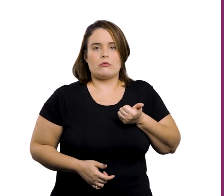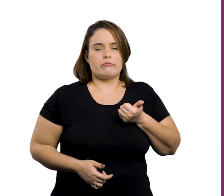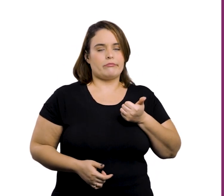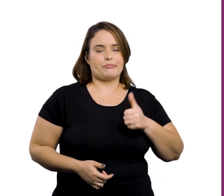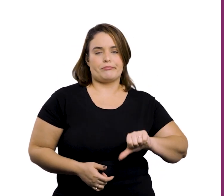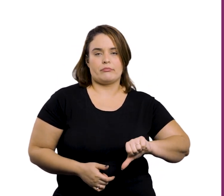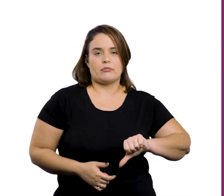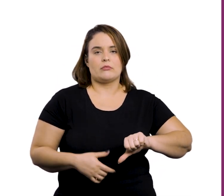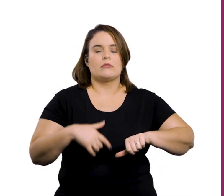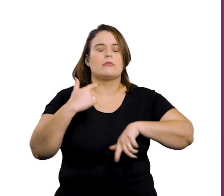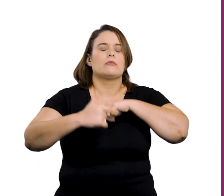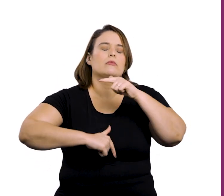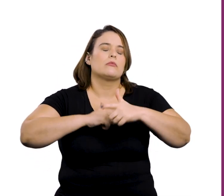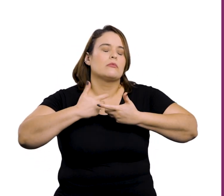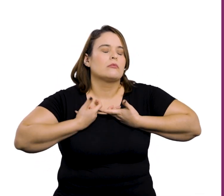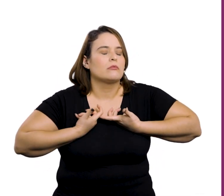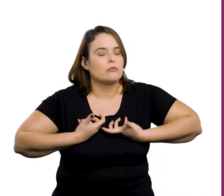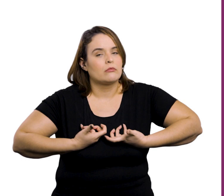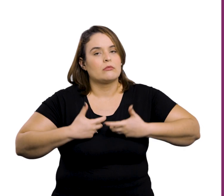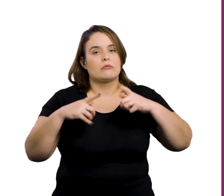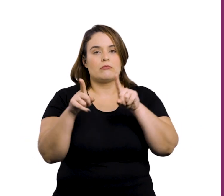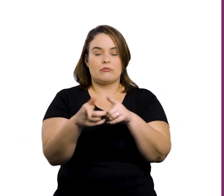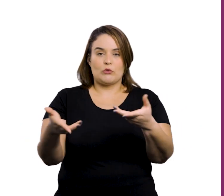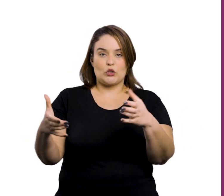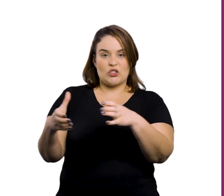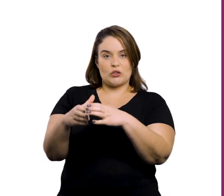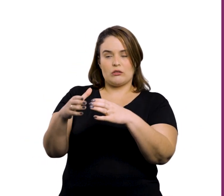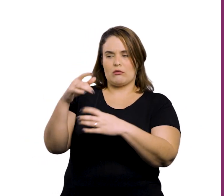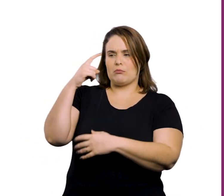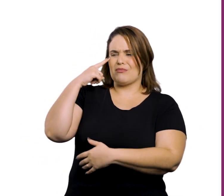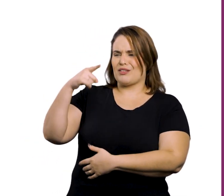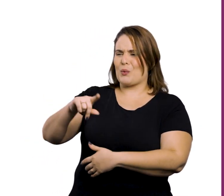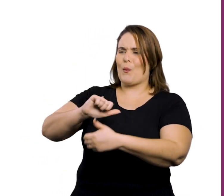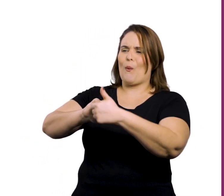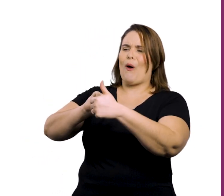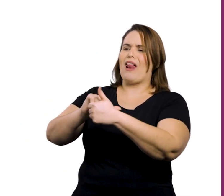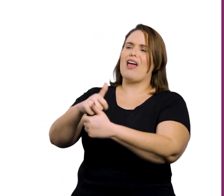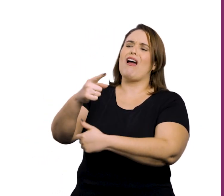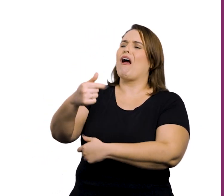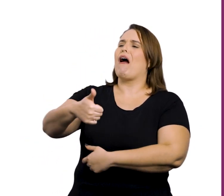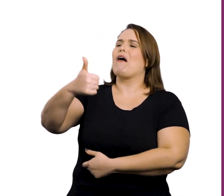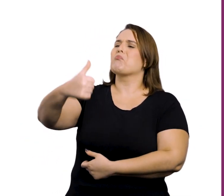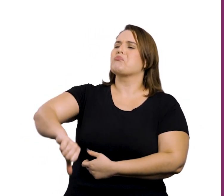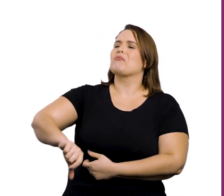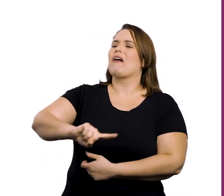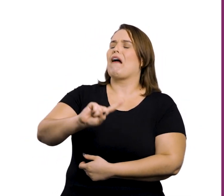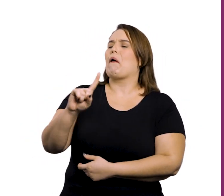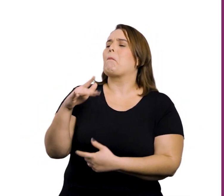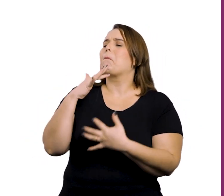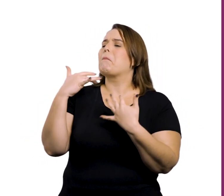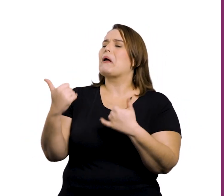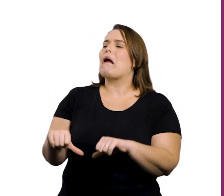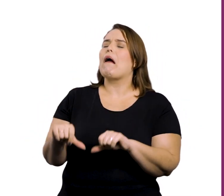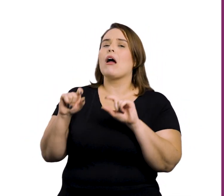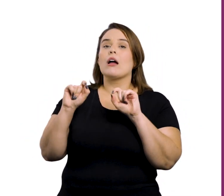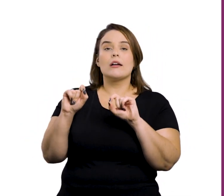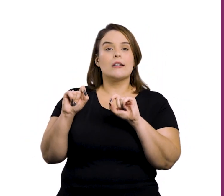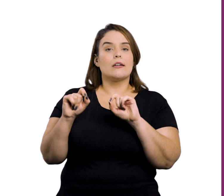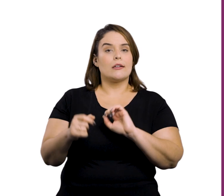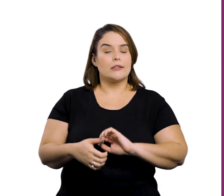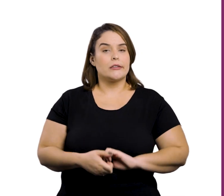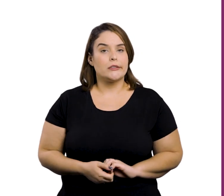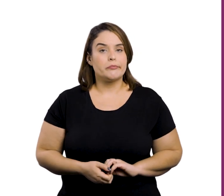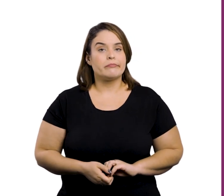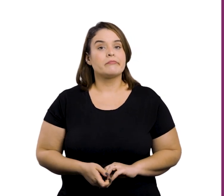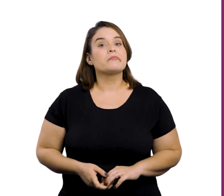e exaustivas jornadas de trabalho, esse grupo passou a ser visto como desqualificado, ultrapassado e pior,